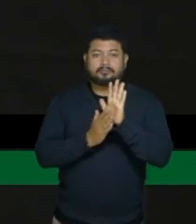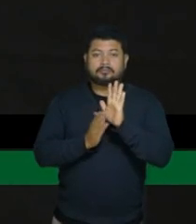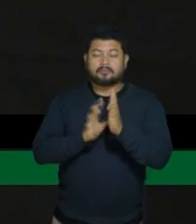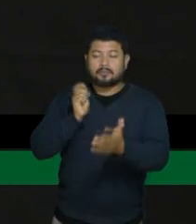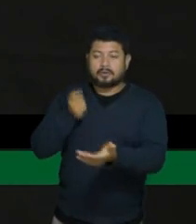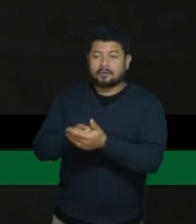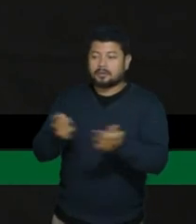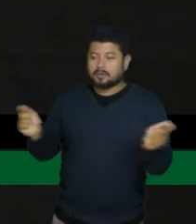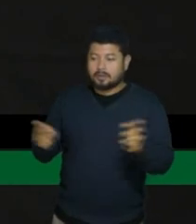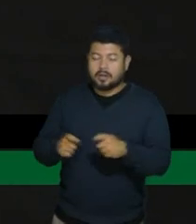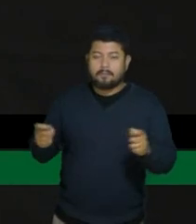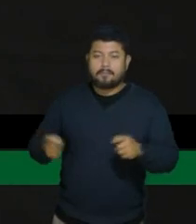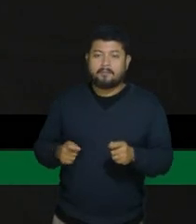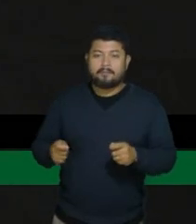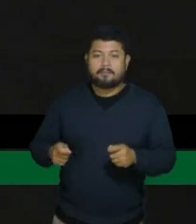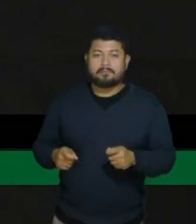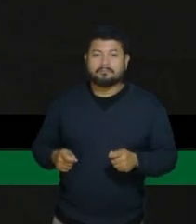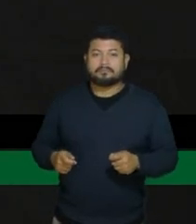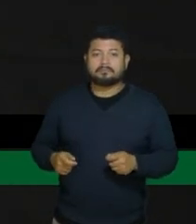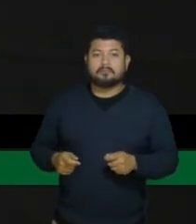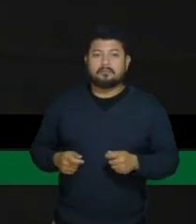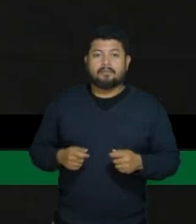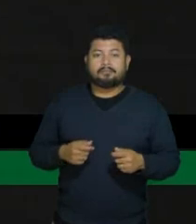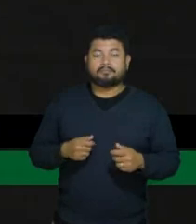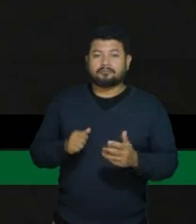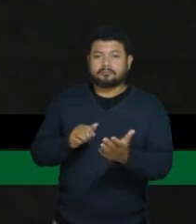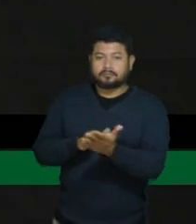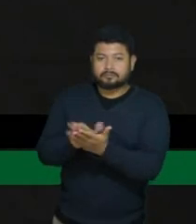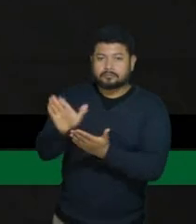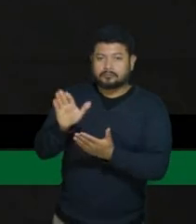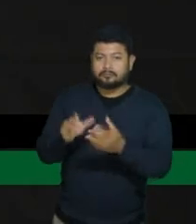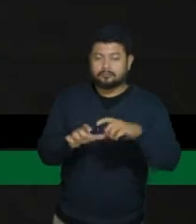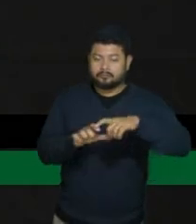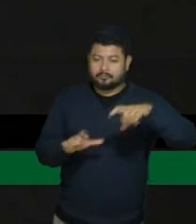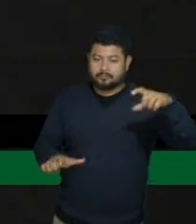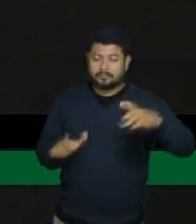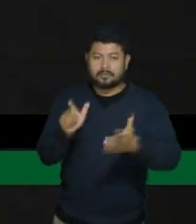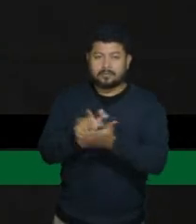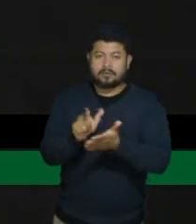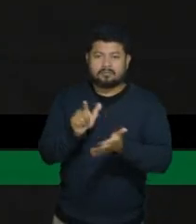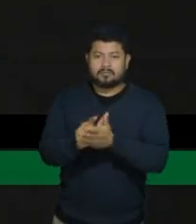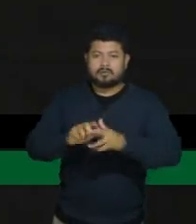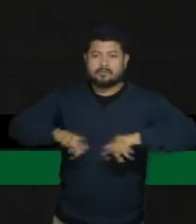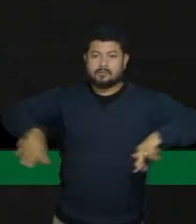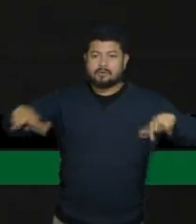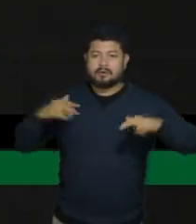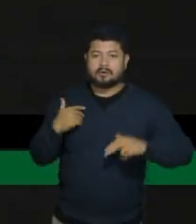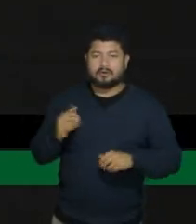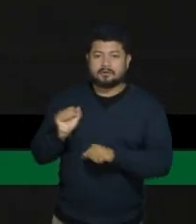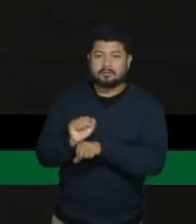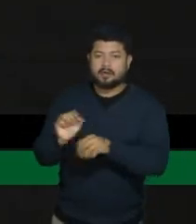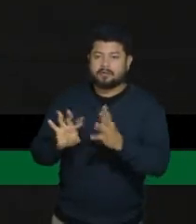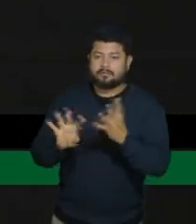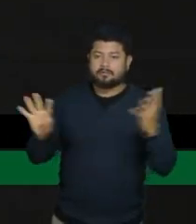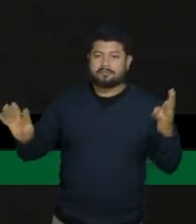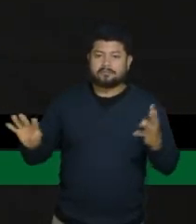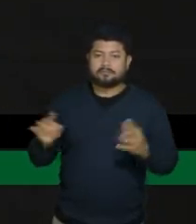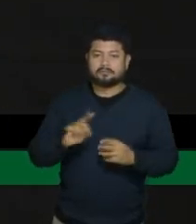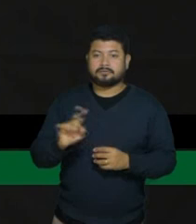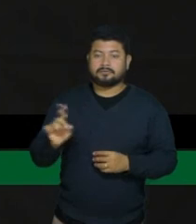de PIX, não precisando mais imprimir boleto, pagar taxa de banco, ir na lotérica, esperar compensar na segunda-feira.